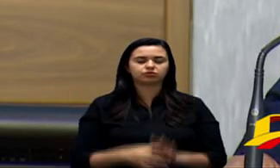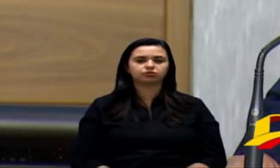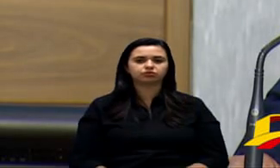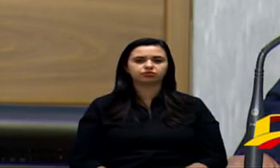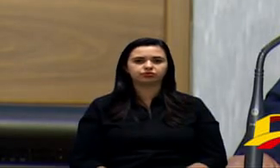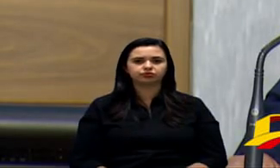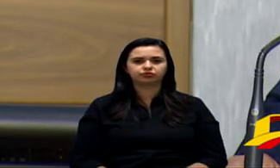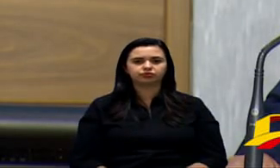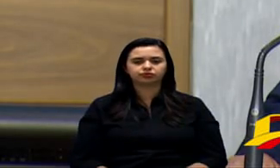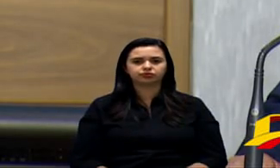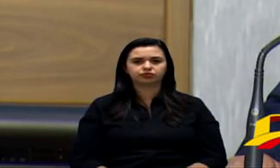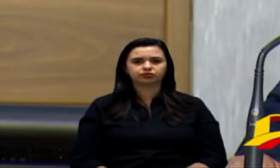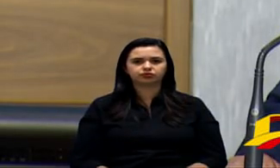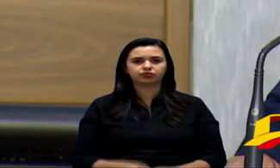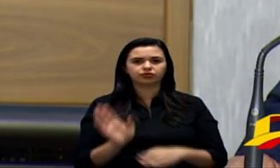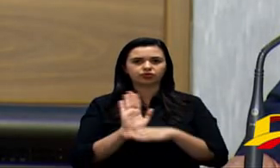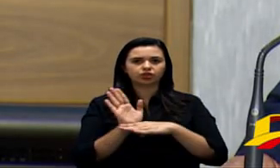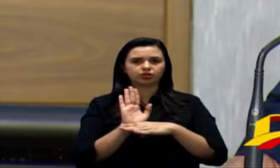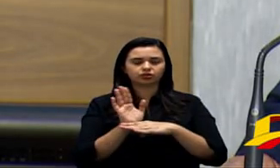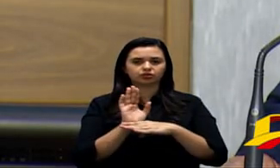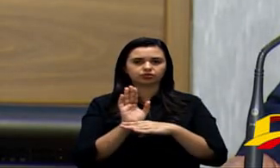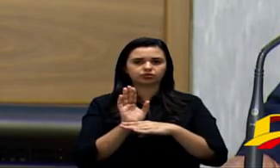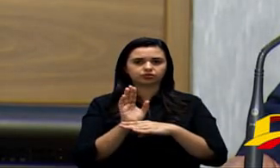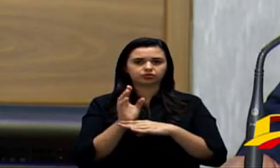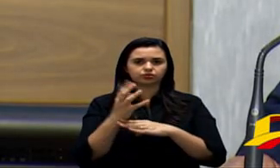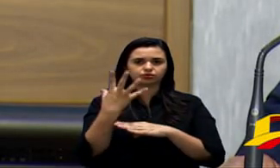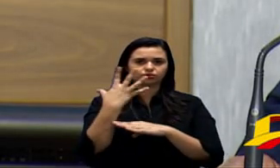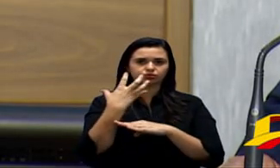Abre o vídeo, Simone. Ela não está no vídeo?